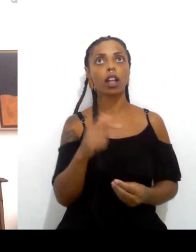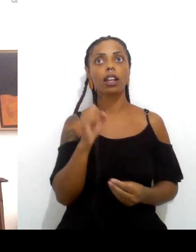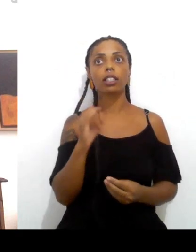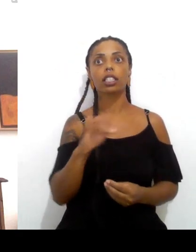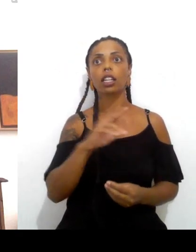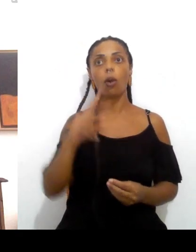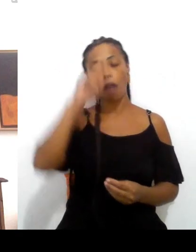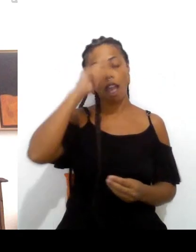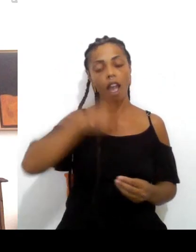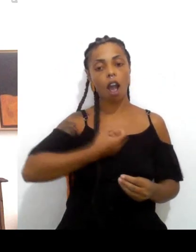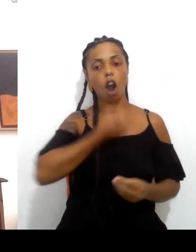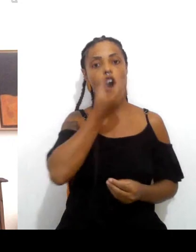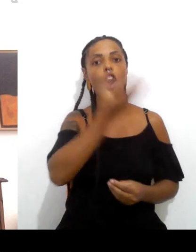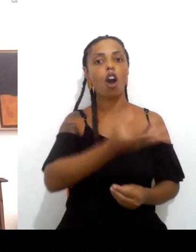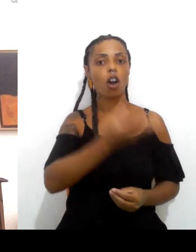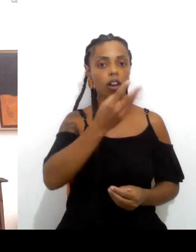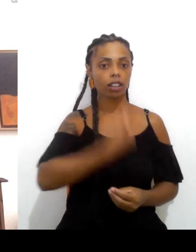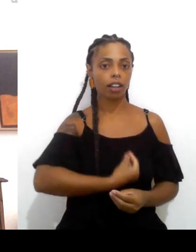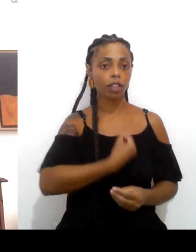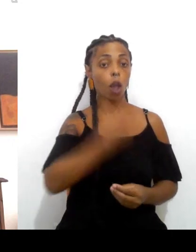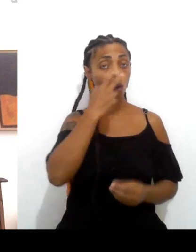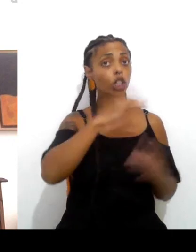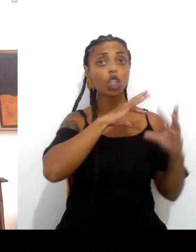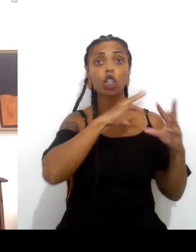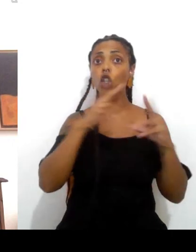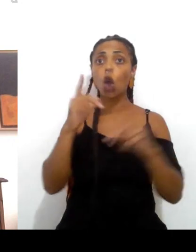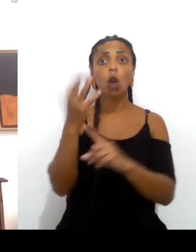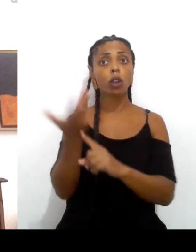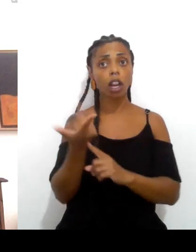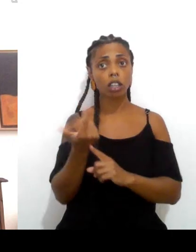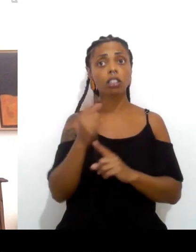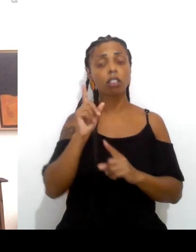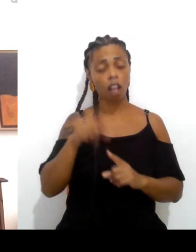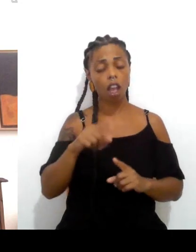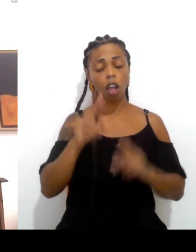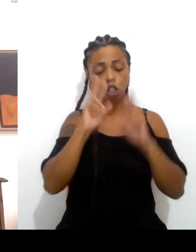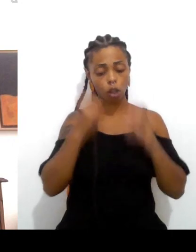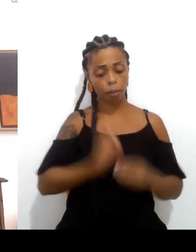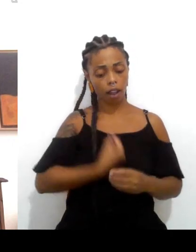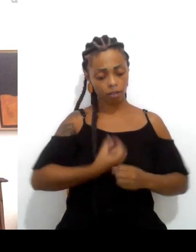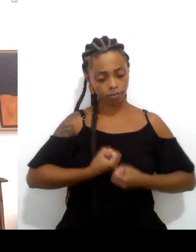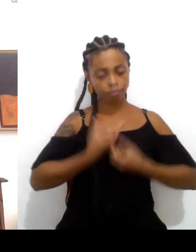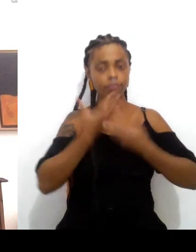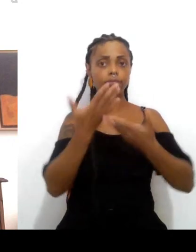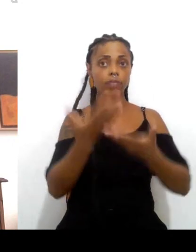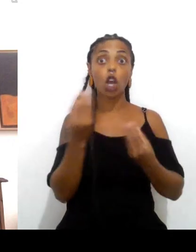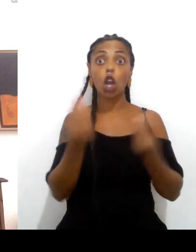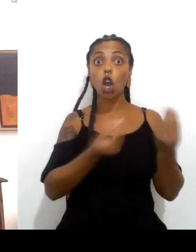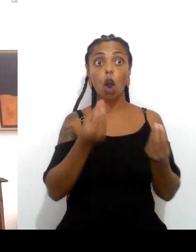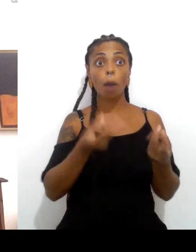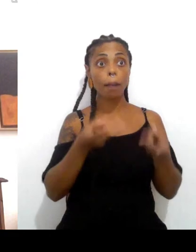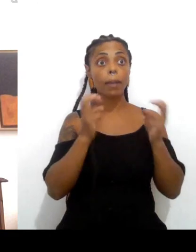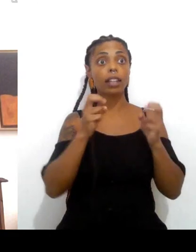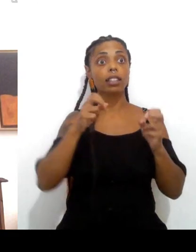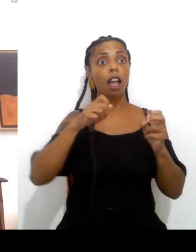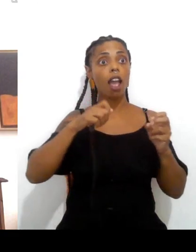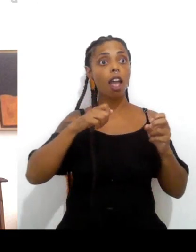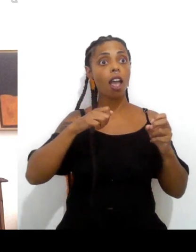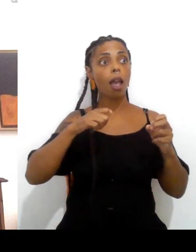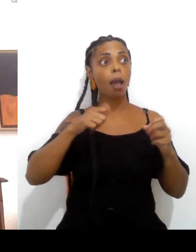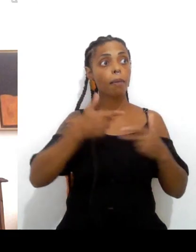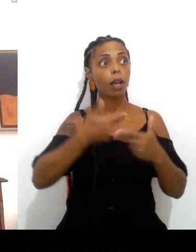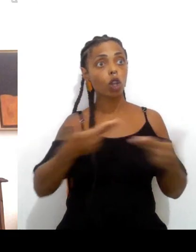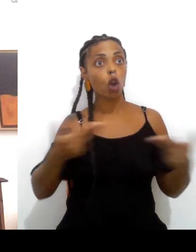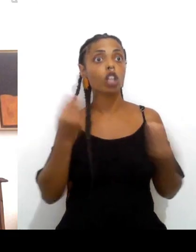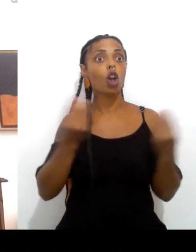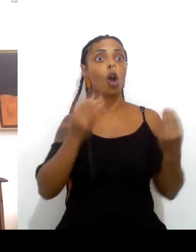artistas falam disso e da forma como eles enxergam as coisas e como as coisas acontecem